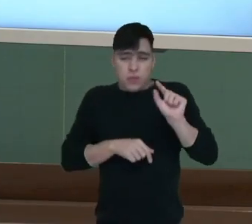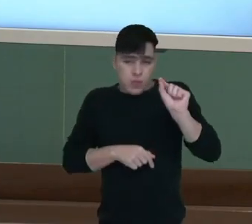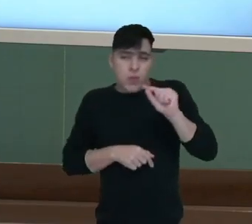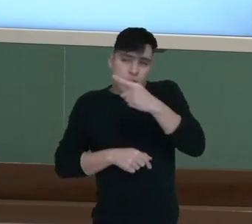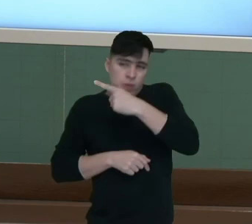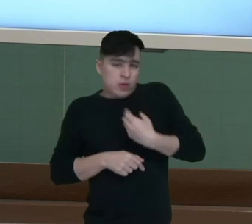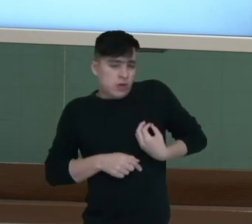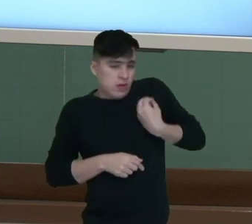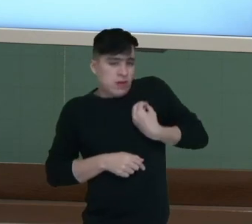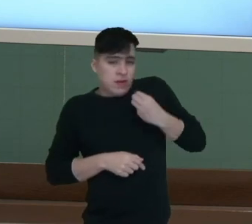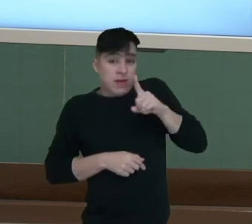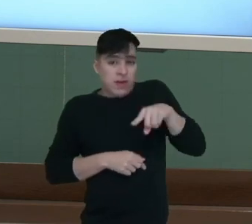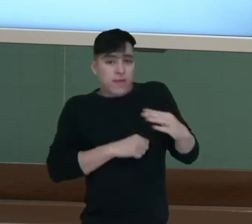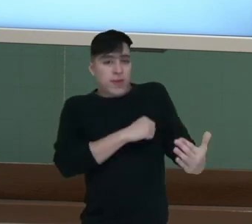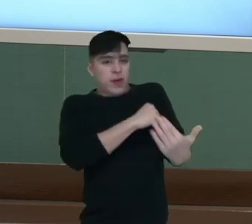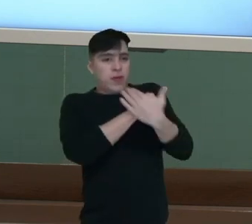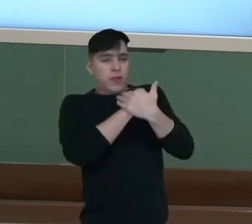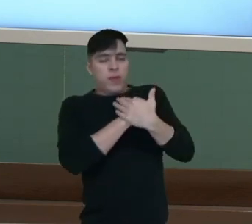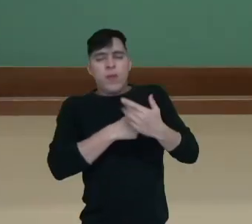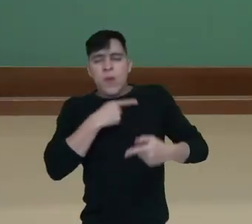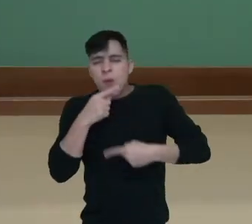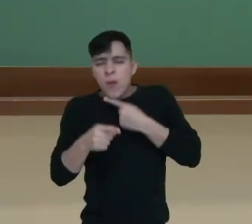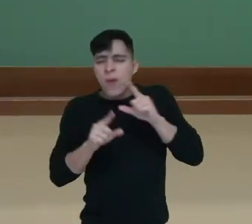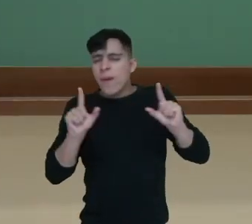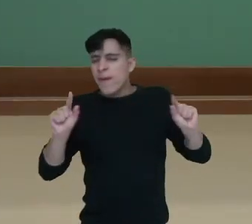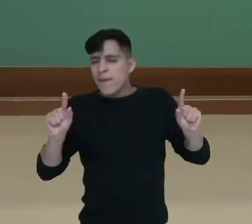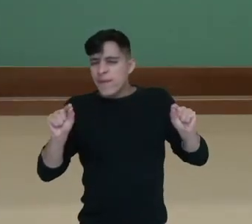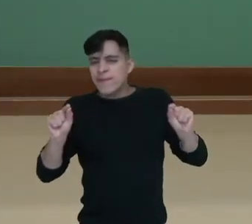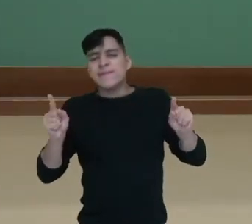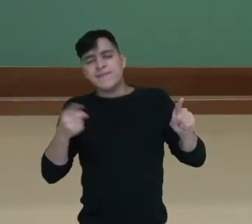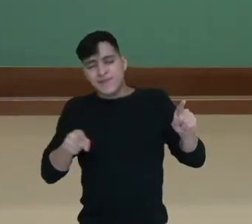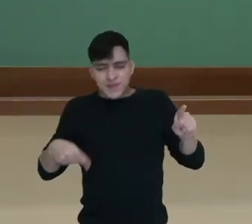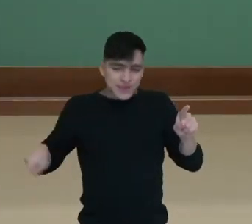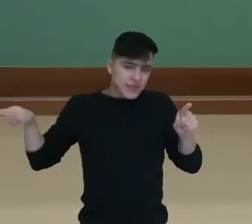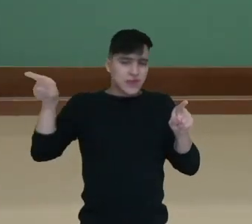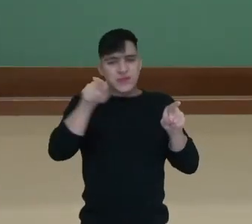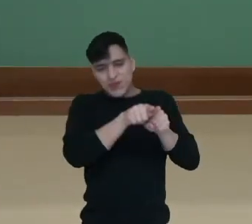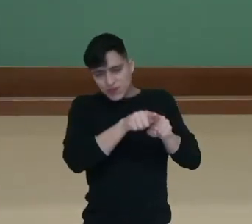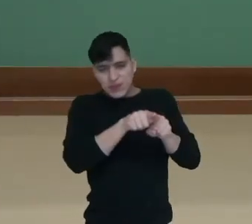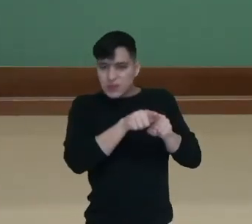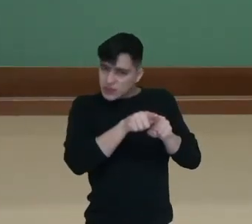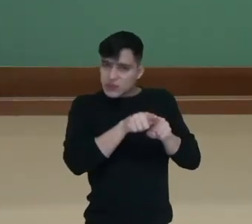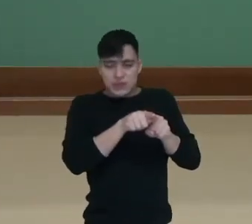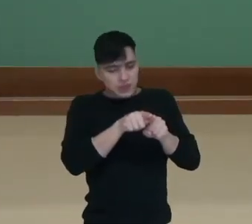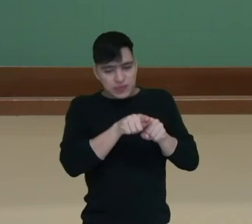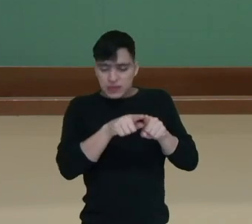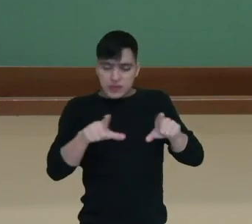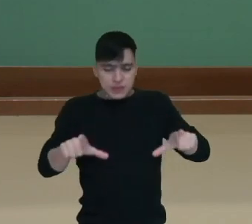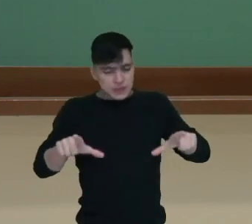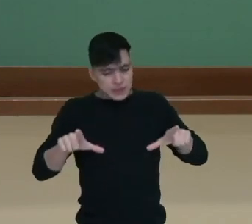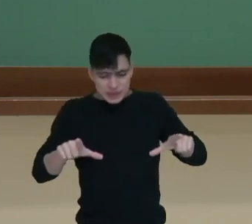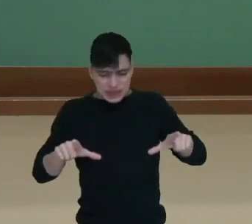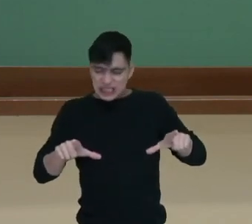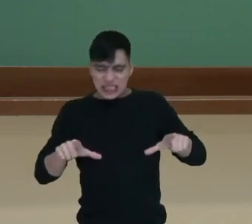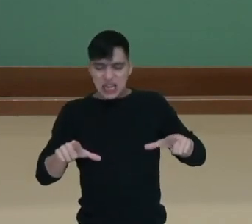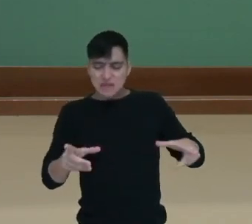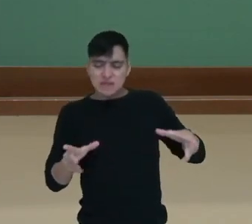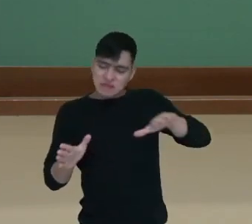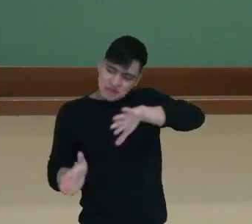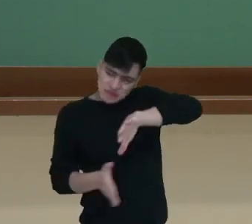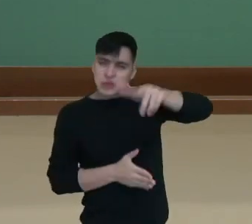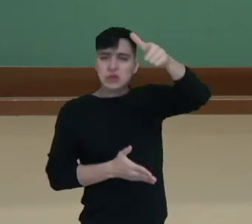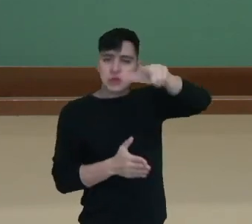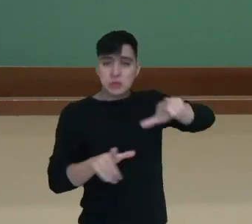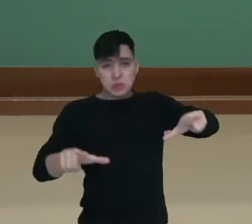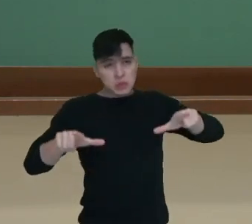está aí para nos ajudar. Tá na dúvida, meus queridos? Refaça, chegue ali e copia de volta, vai seguindo os passinhos.